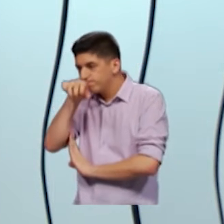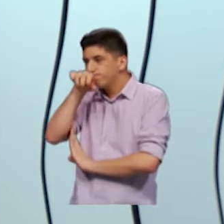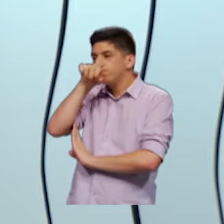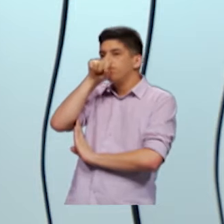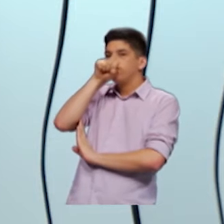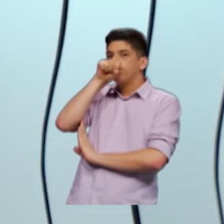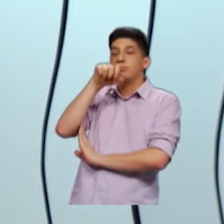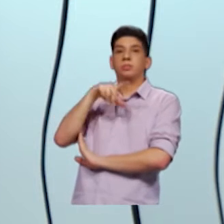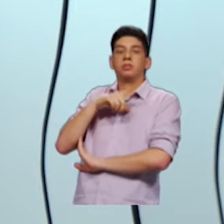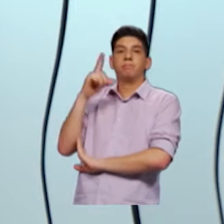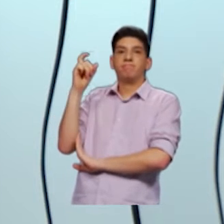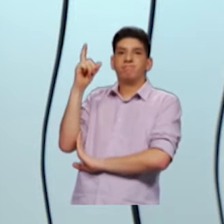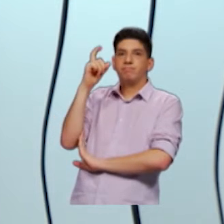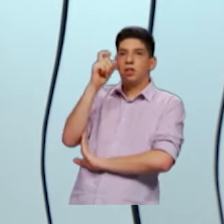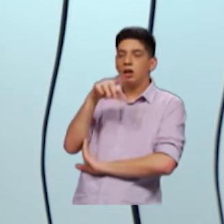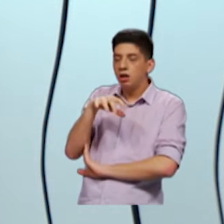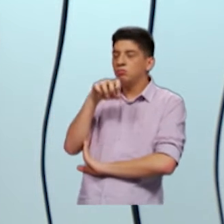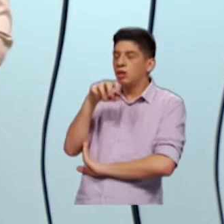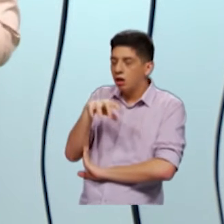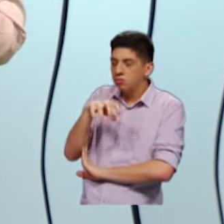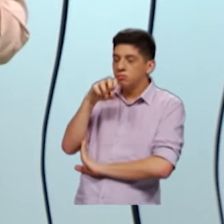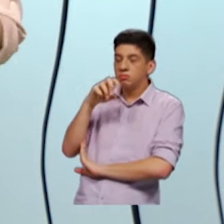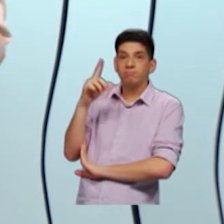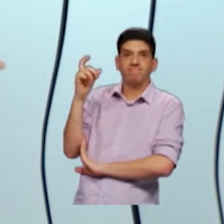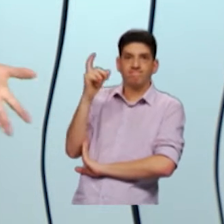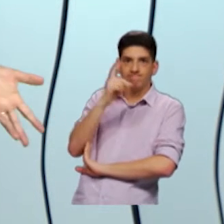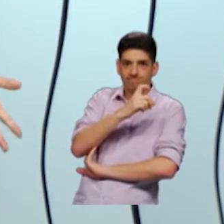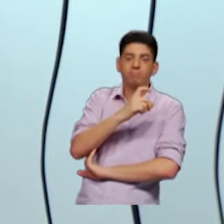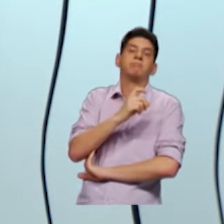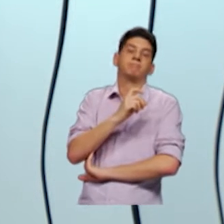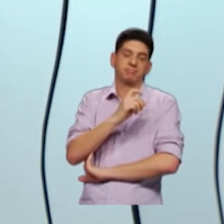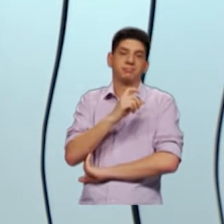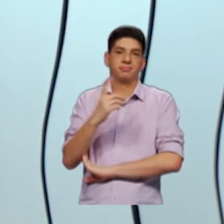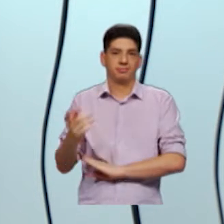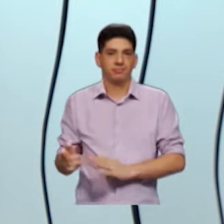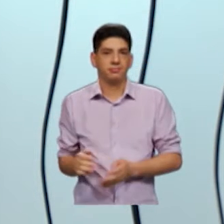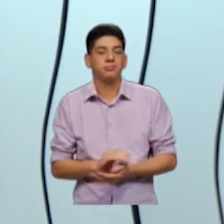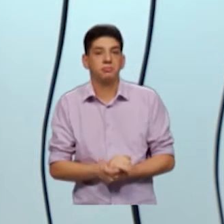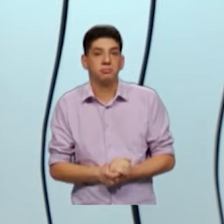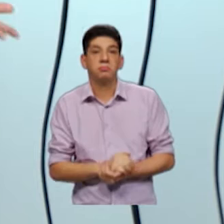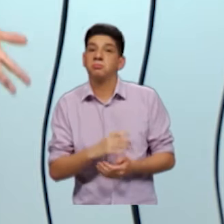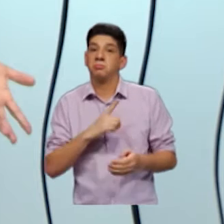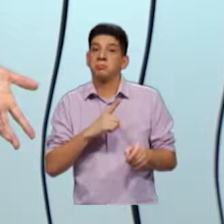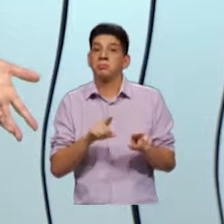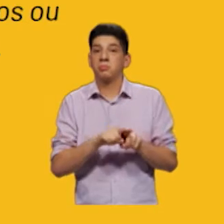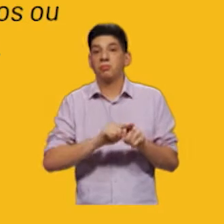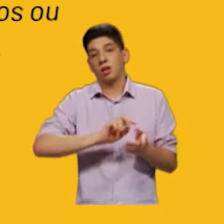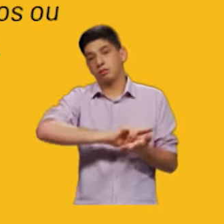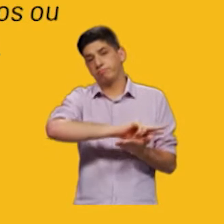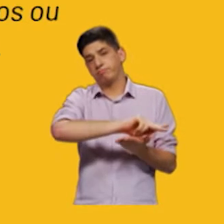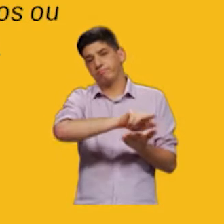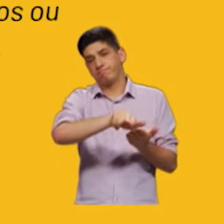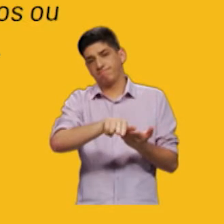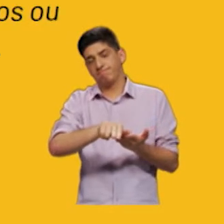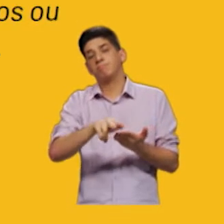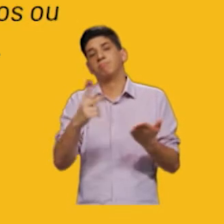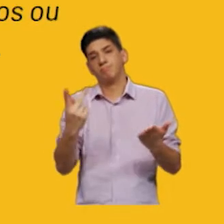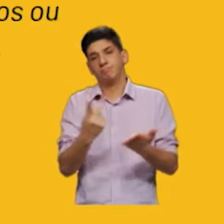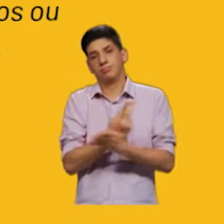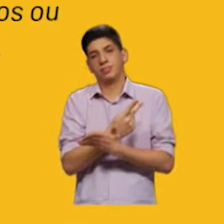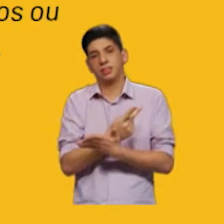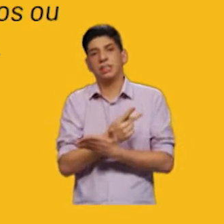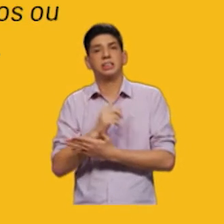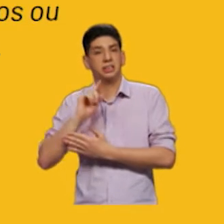muita dificuldade em respirar. E nós sabemos que existem fatores que contribuem para que esses